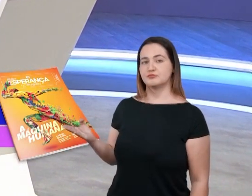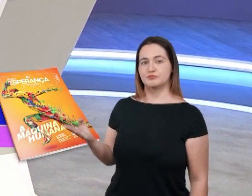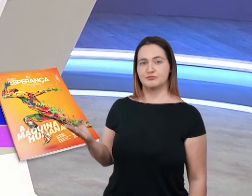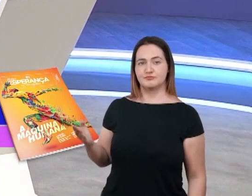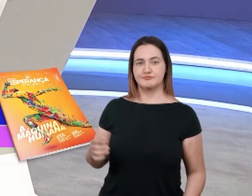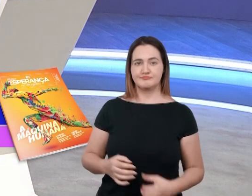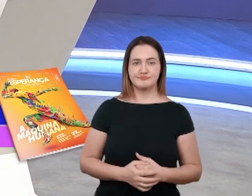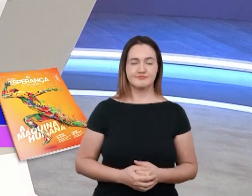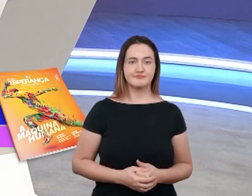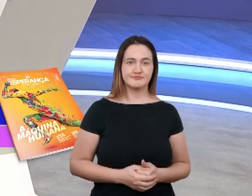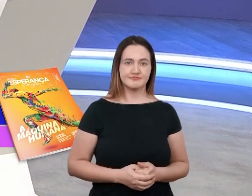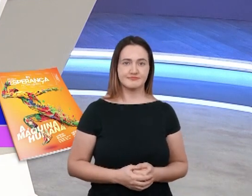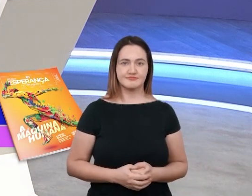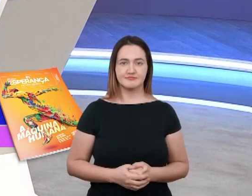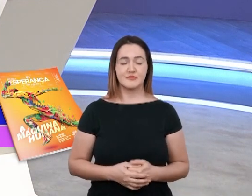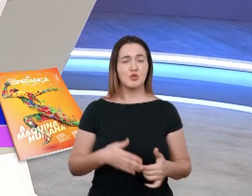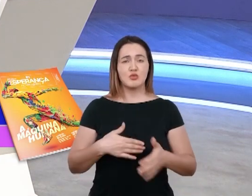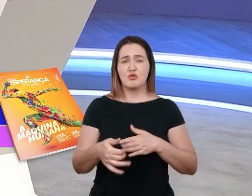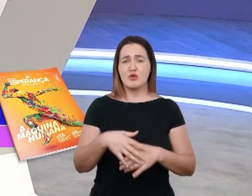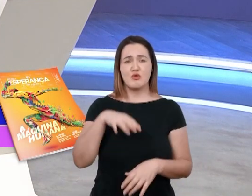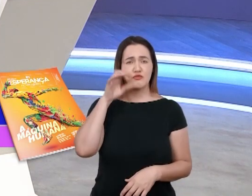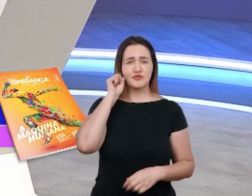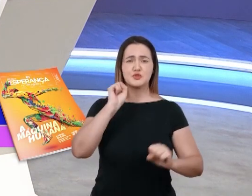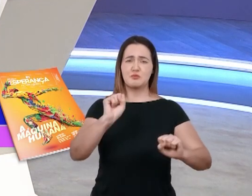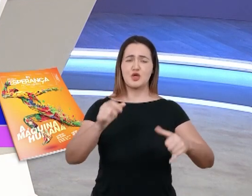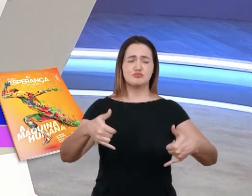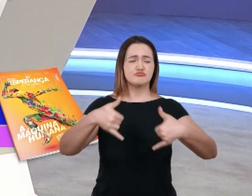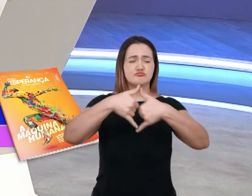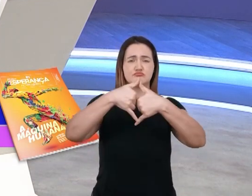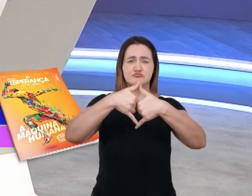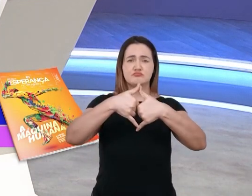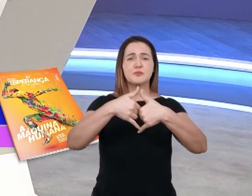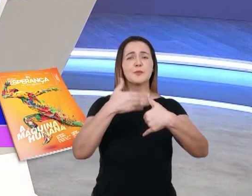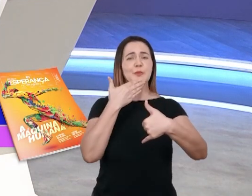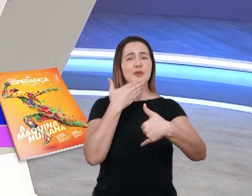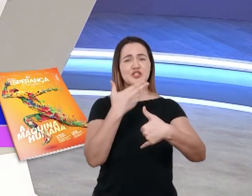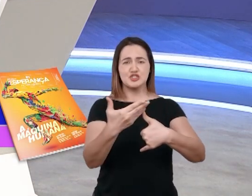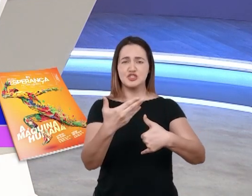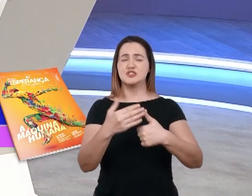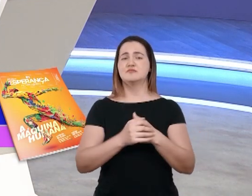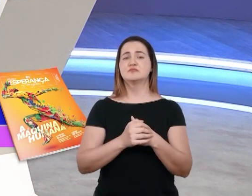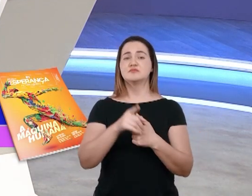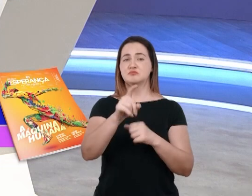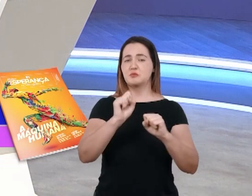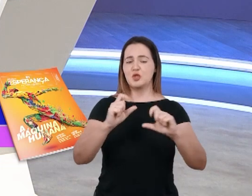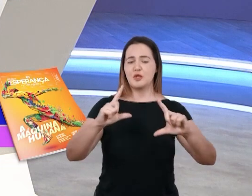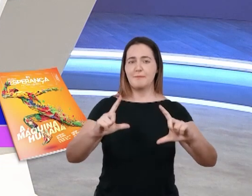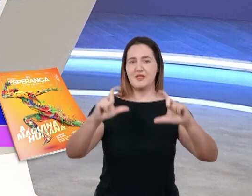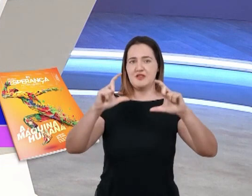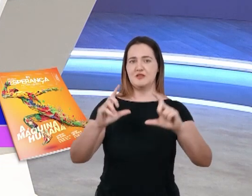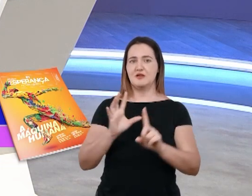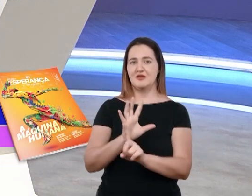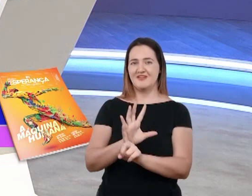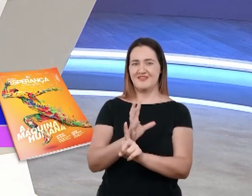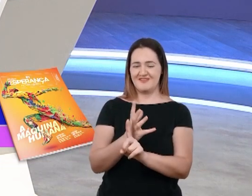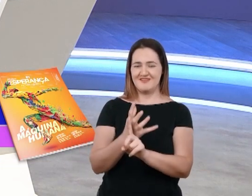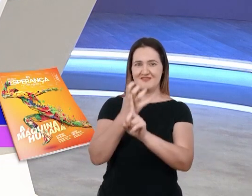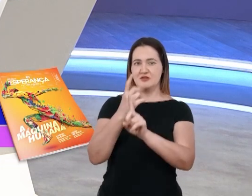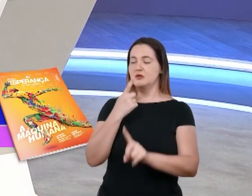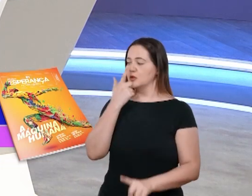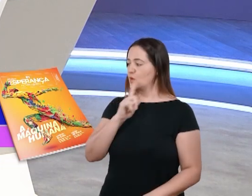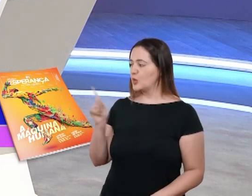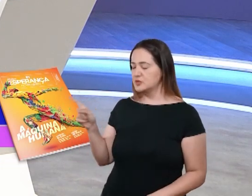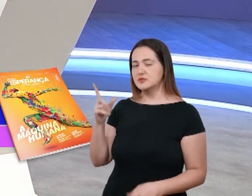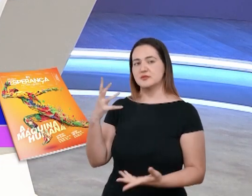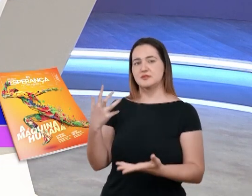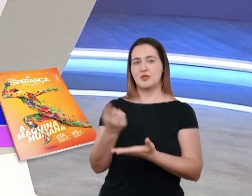21. Se você não conseguiu anotar, está aparecendo aqui na tela da TV Novo Tempo agora. Você faz um print, tira uma foto, depois você